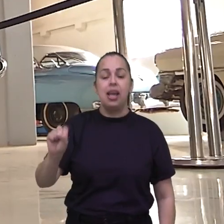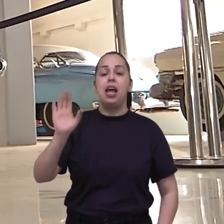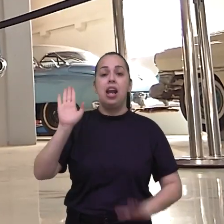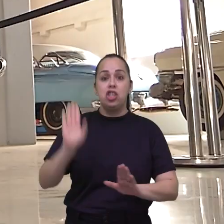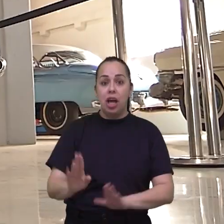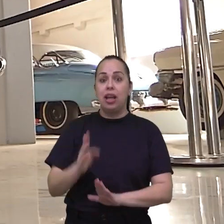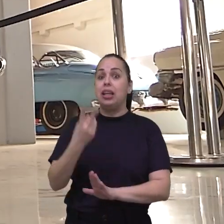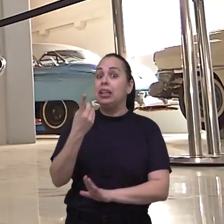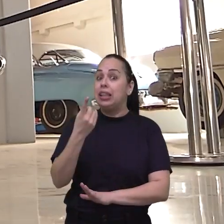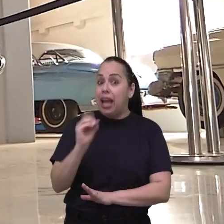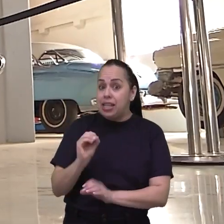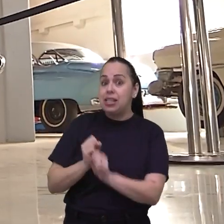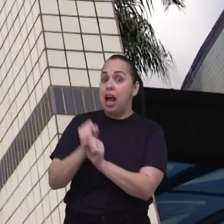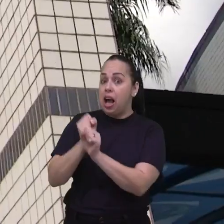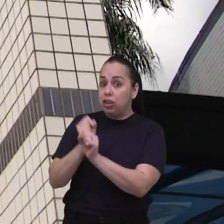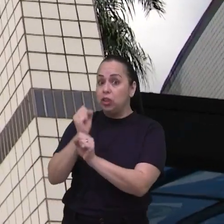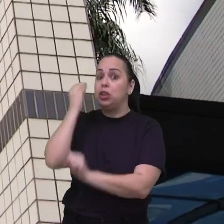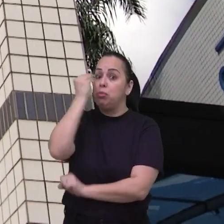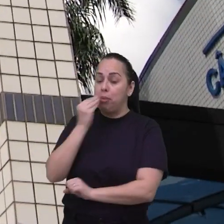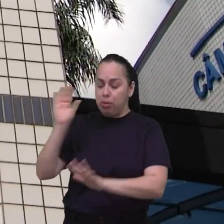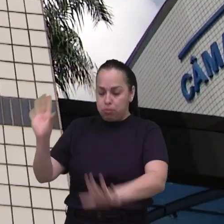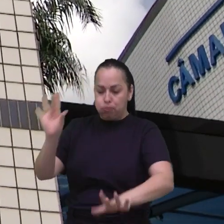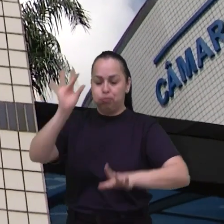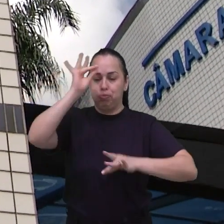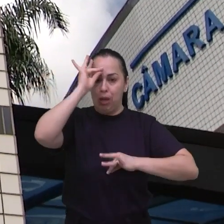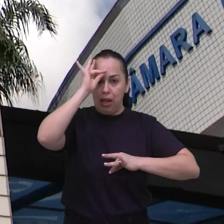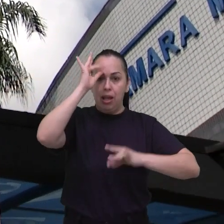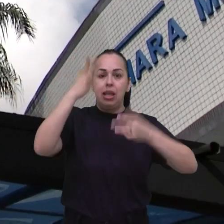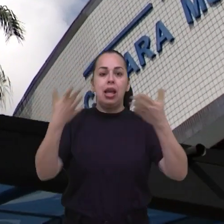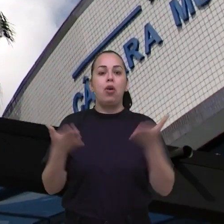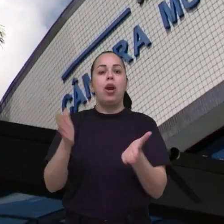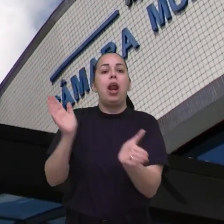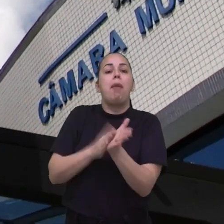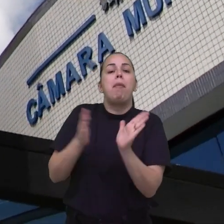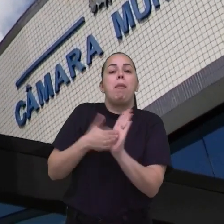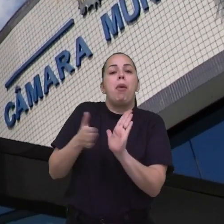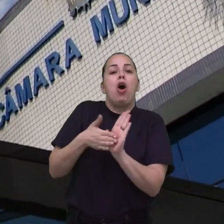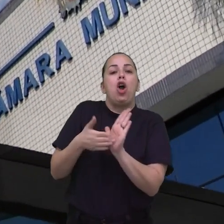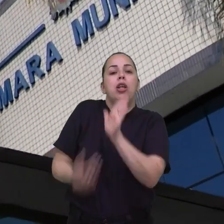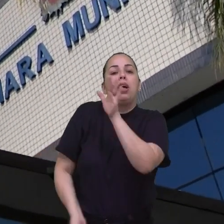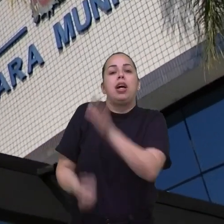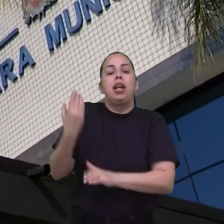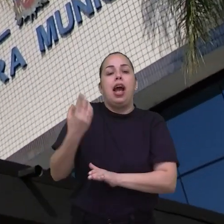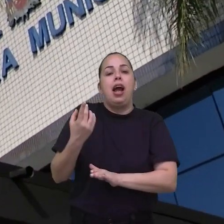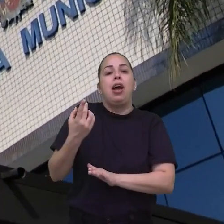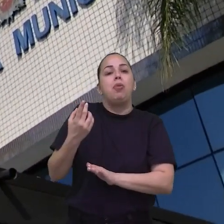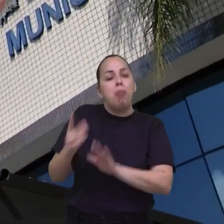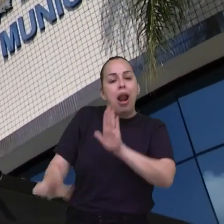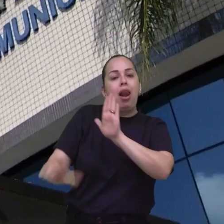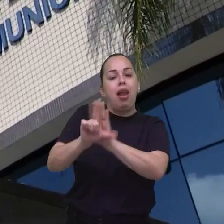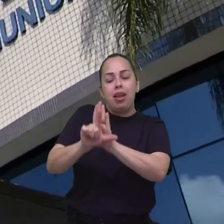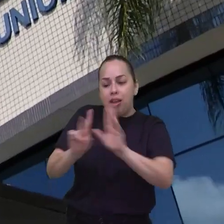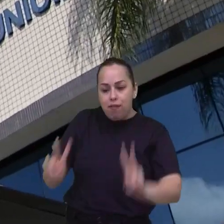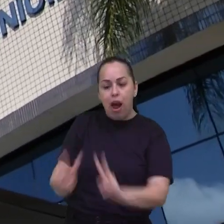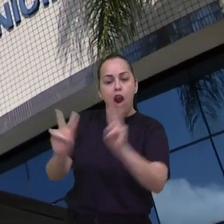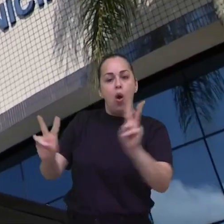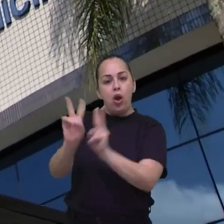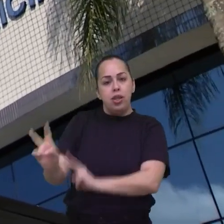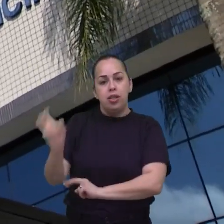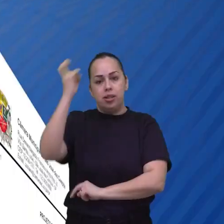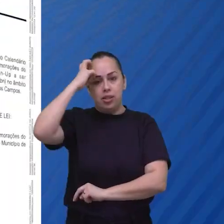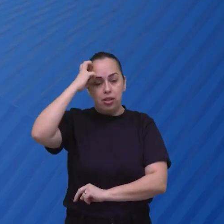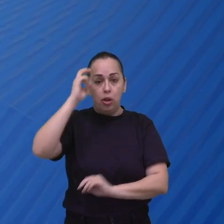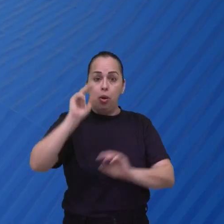de reconhecimento, ela propôs um debate na Câmara de São José dos Campos para a criação de uma lei de valorização a essa